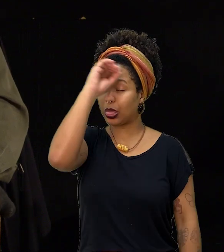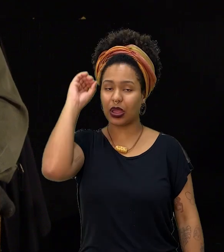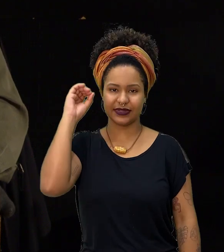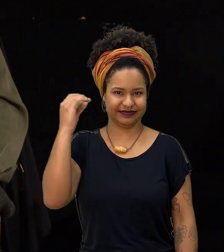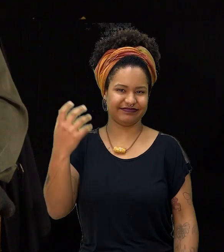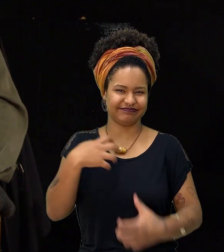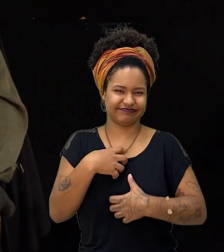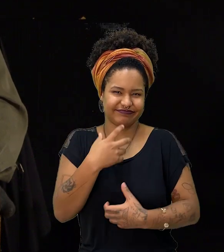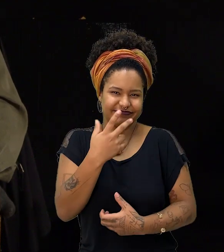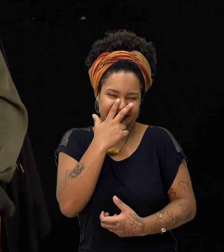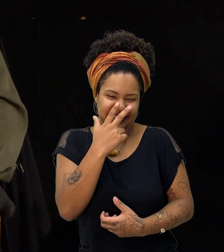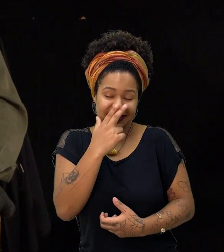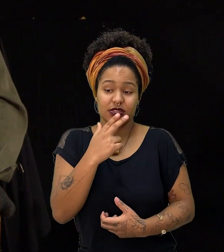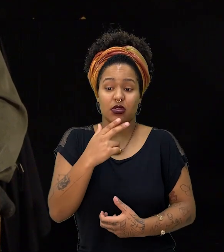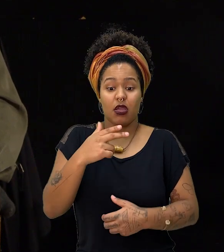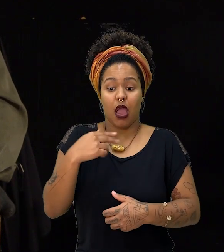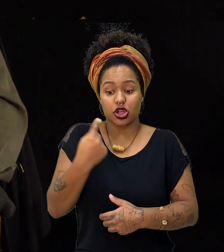né, fazer,